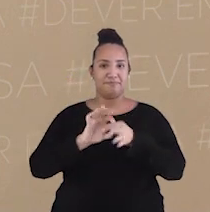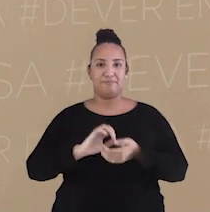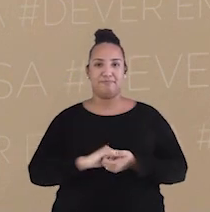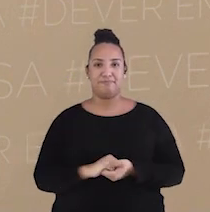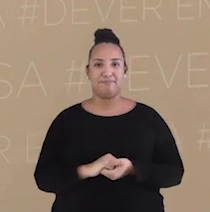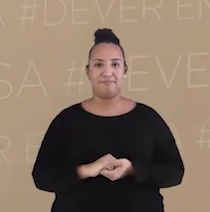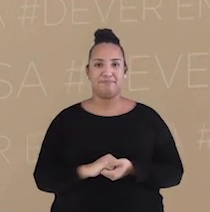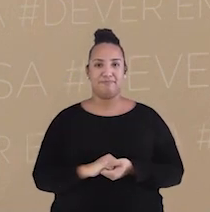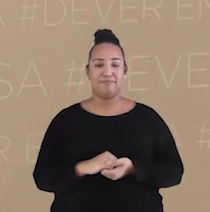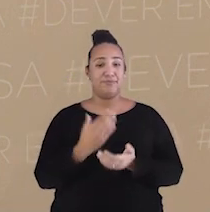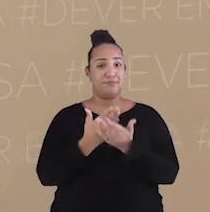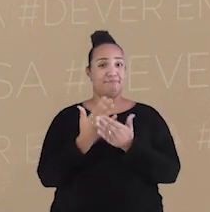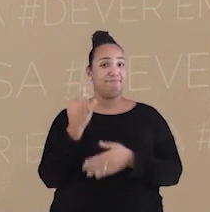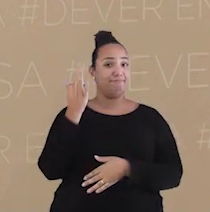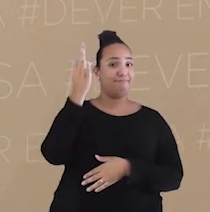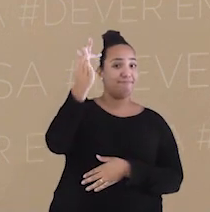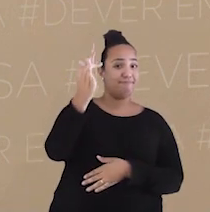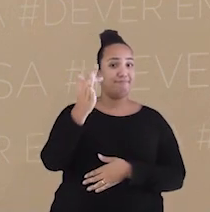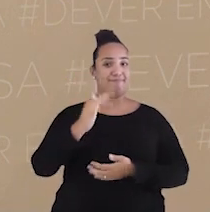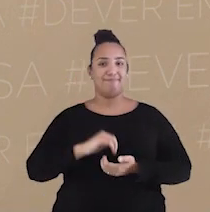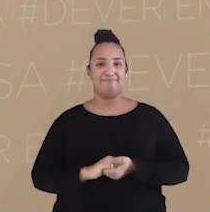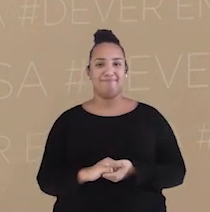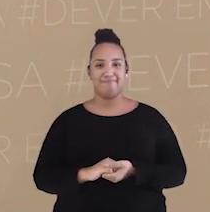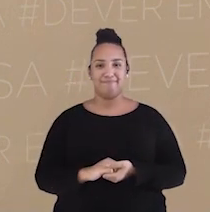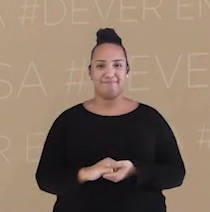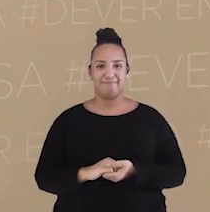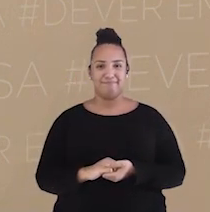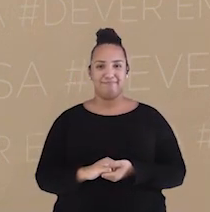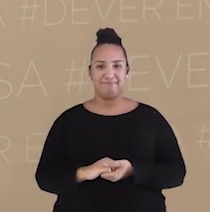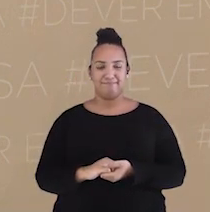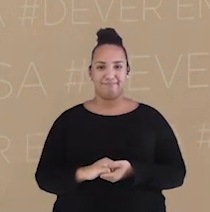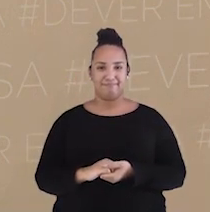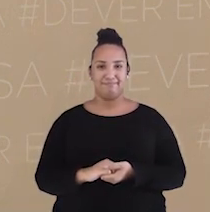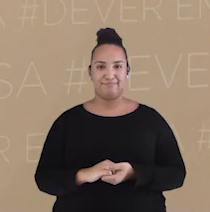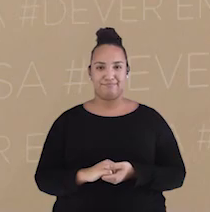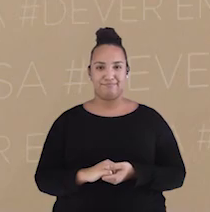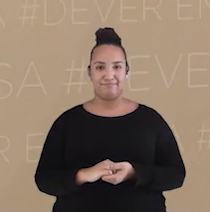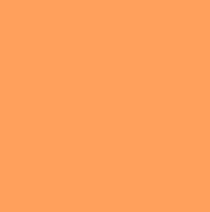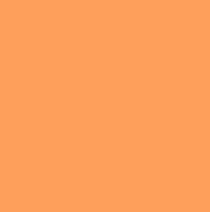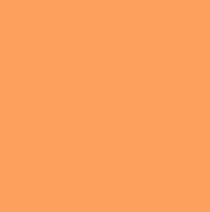mesmo distantes, estamos juntos. Nos vemos na próxima aula. Até lá!